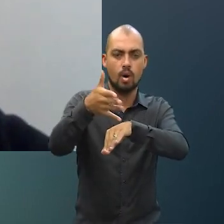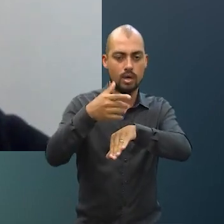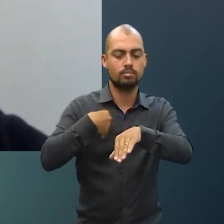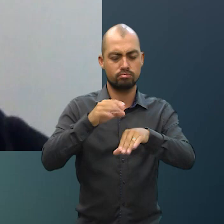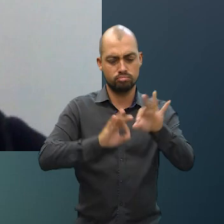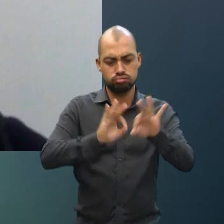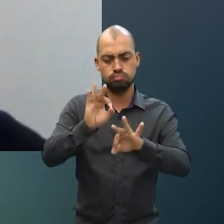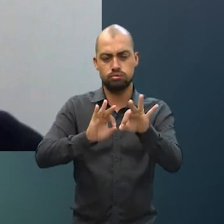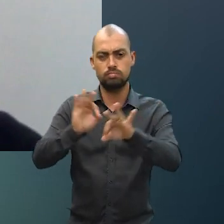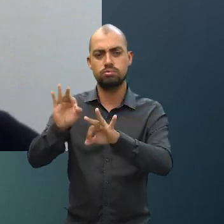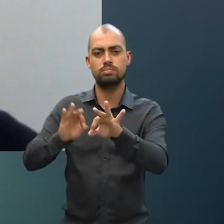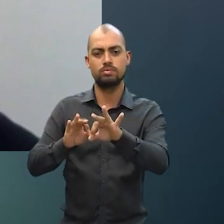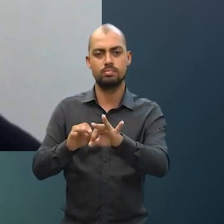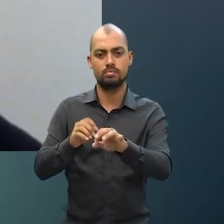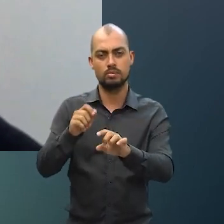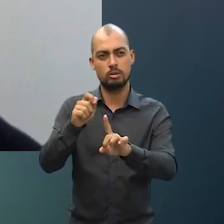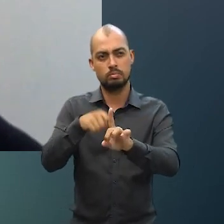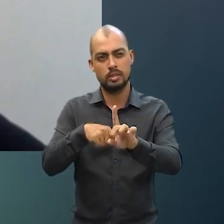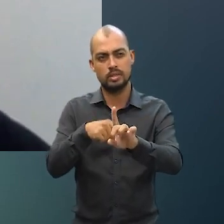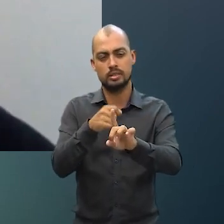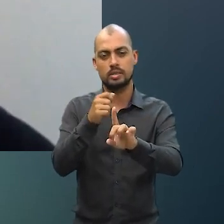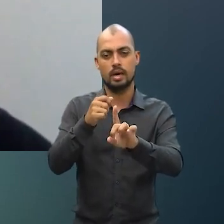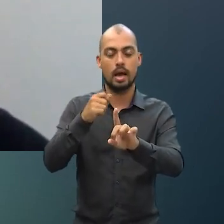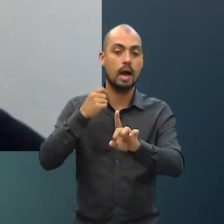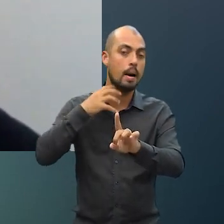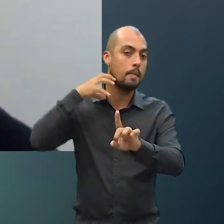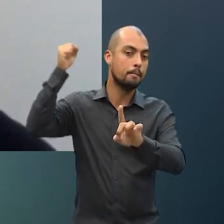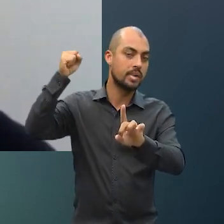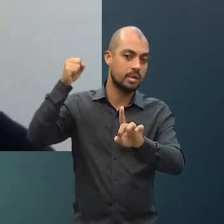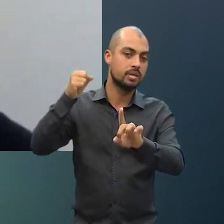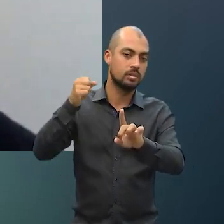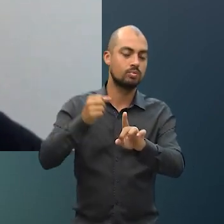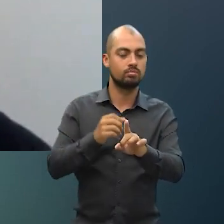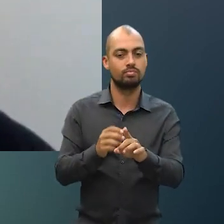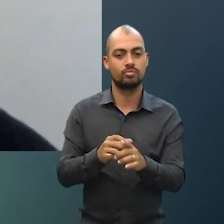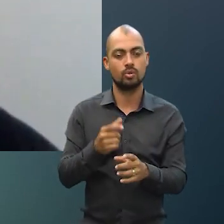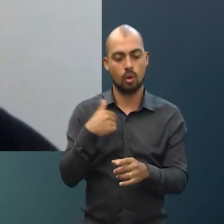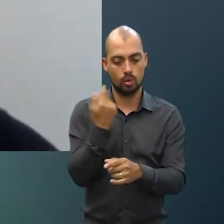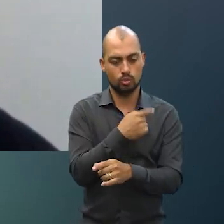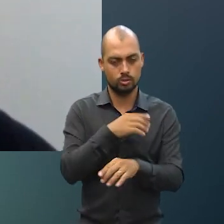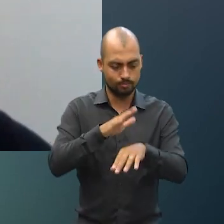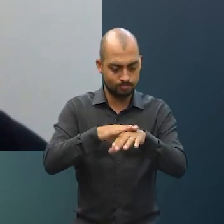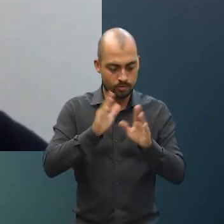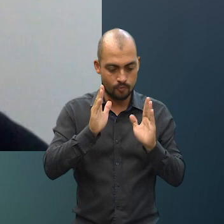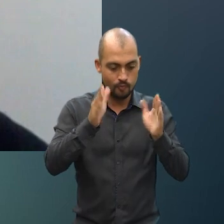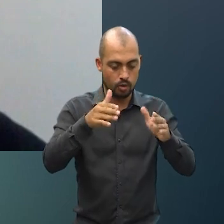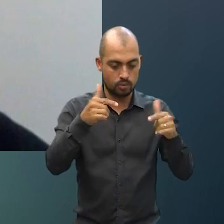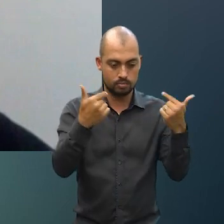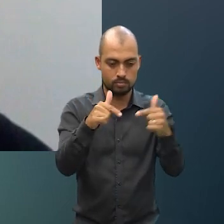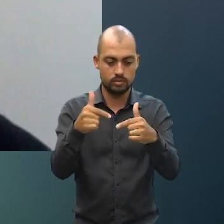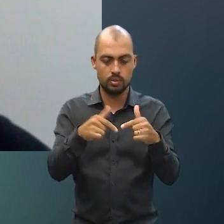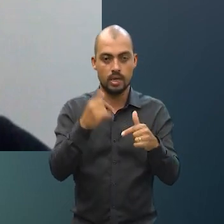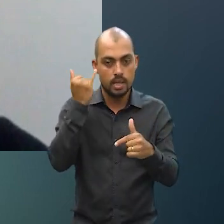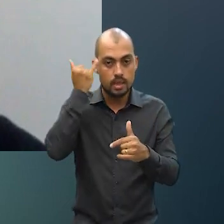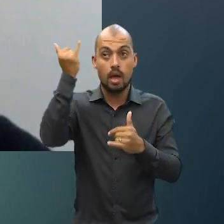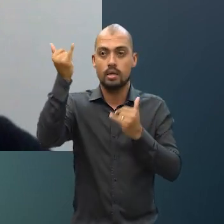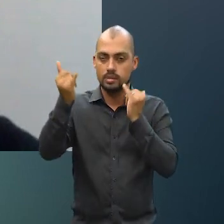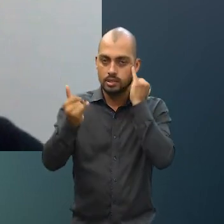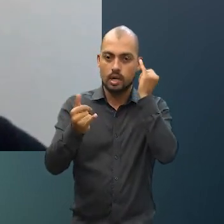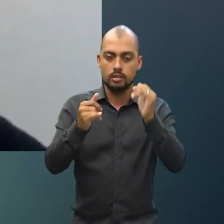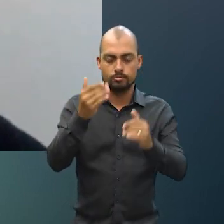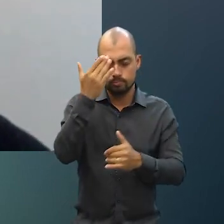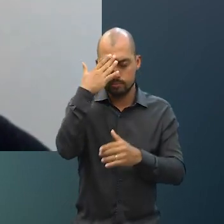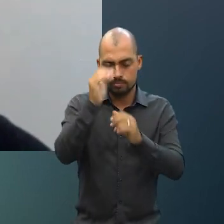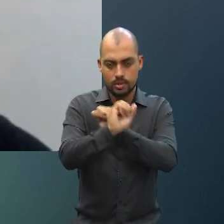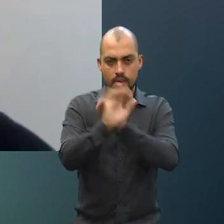planejamento ele já vinha de 2019. Nós estamos trabalhando para consolidar algumas ideias, entender o que